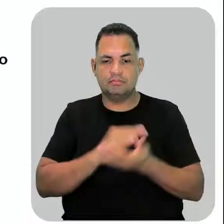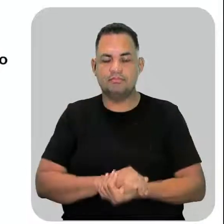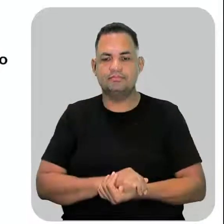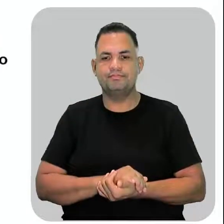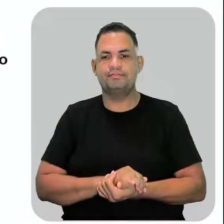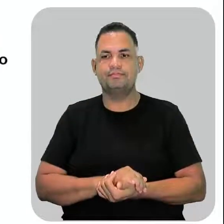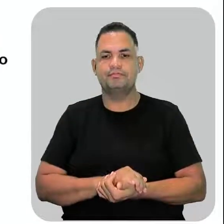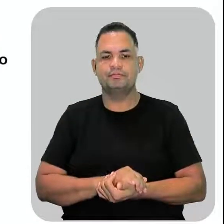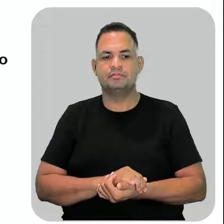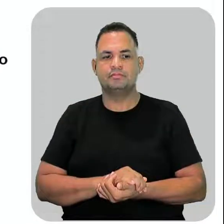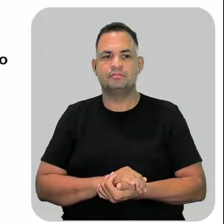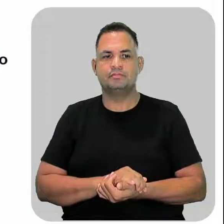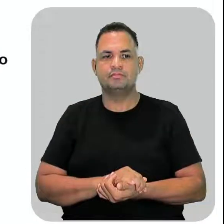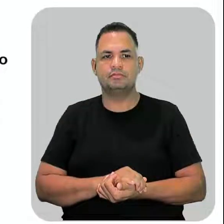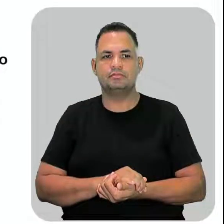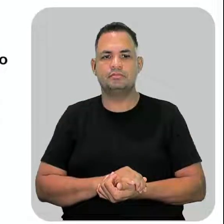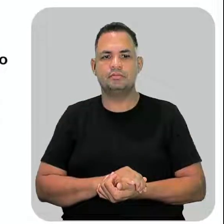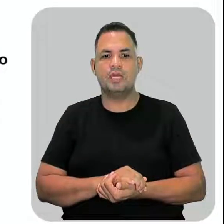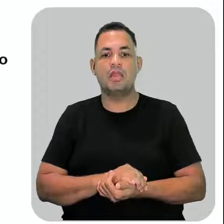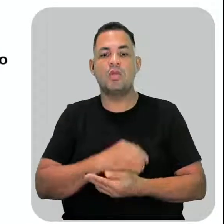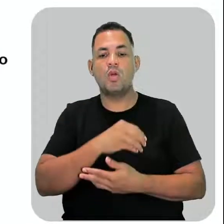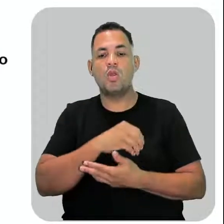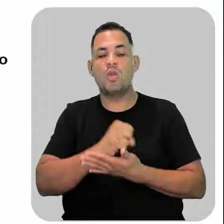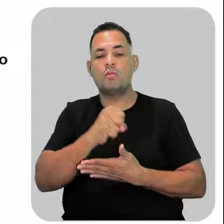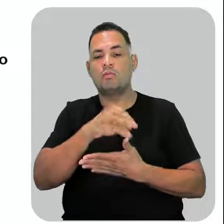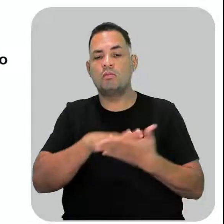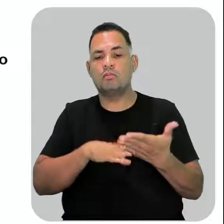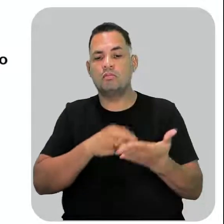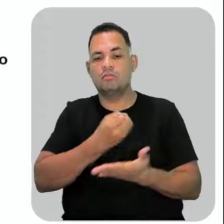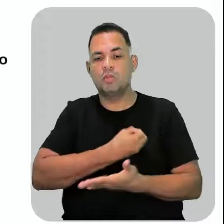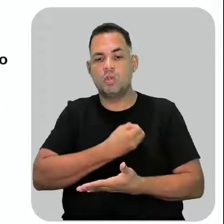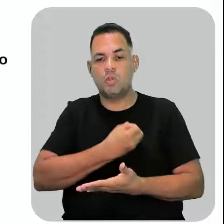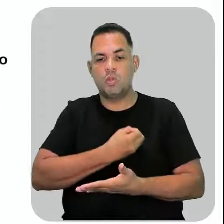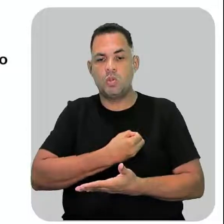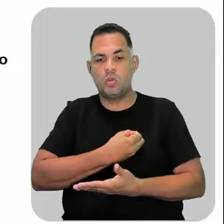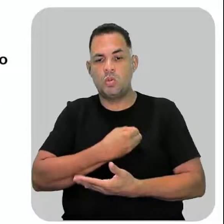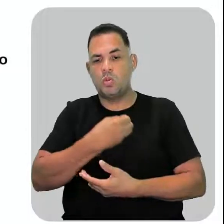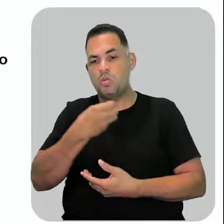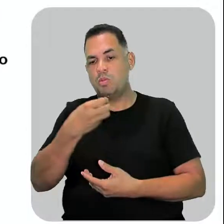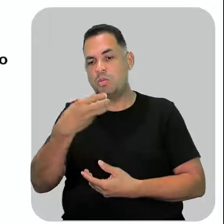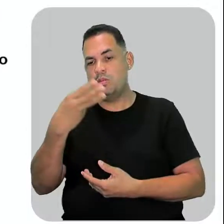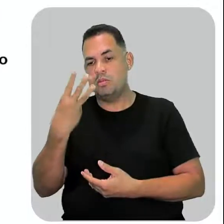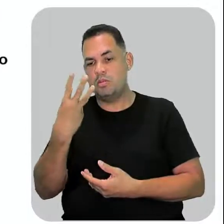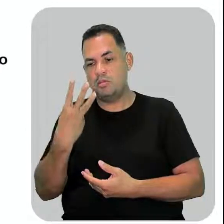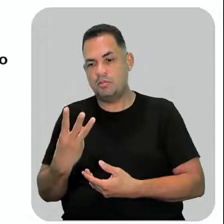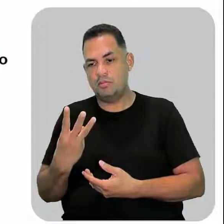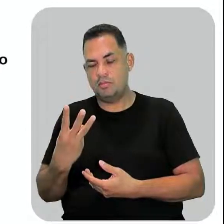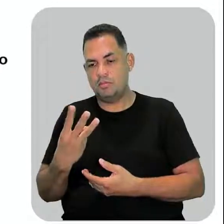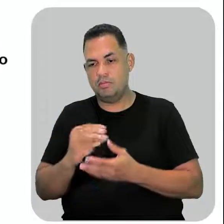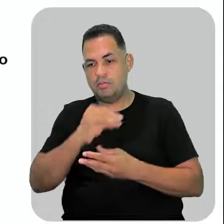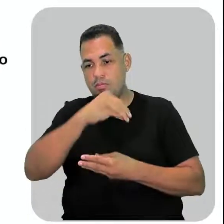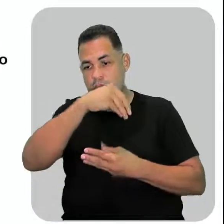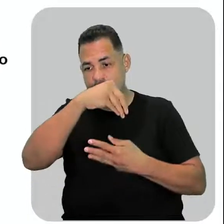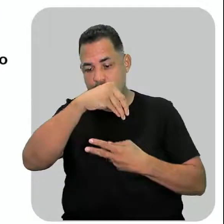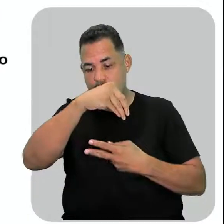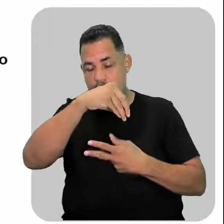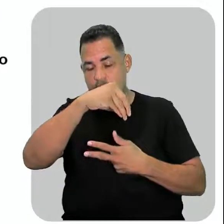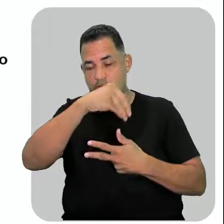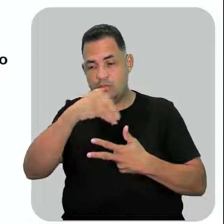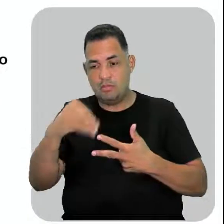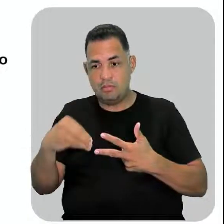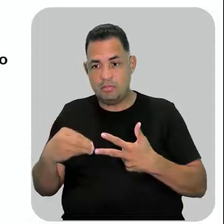né? Então, vamos para a nossa questão de número 3. Se liga no Enem. Aí vem